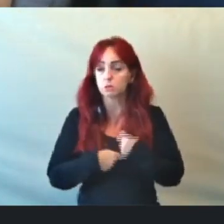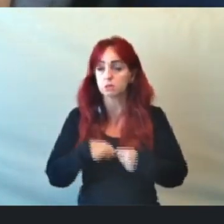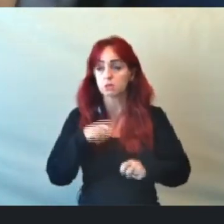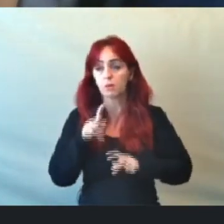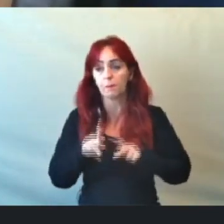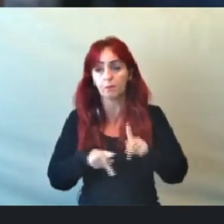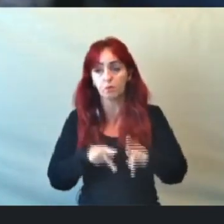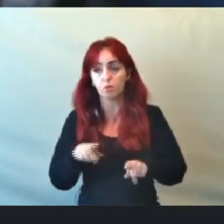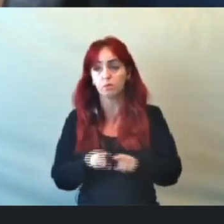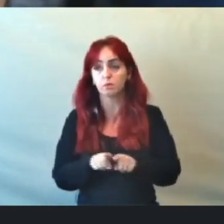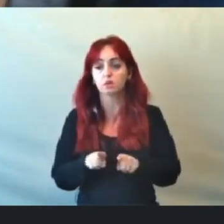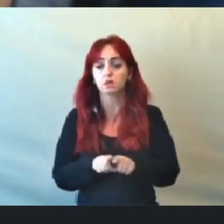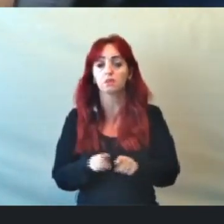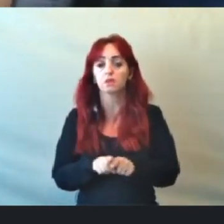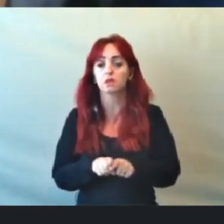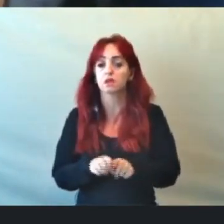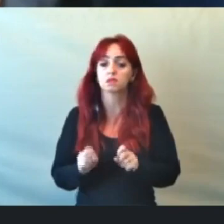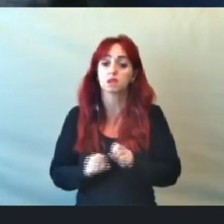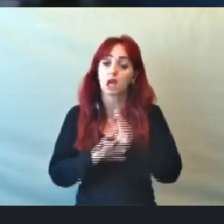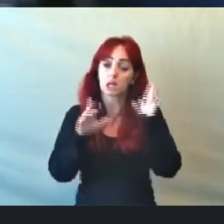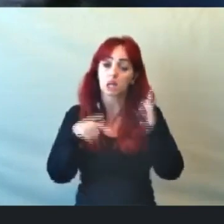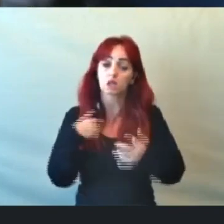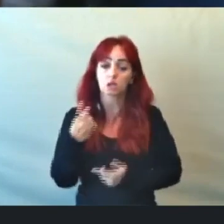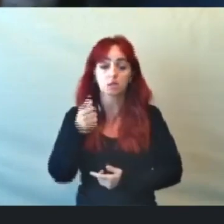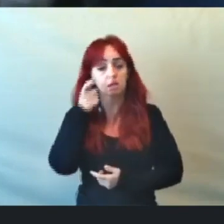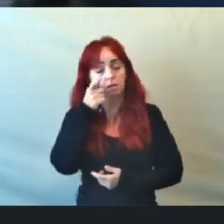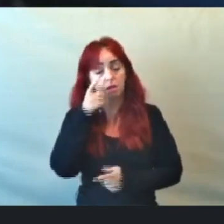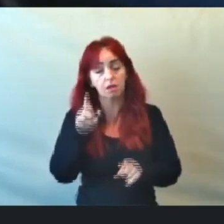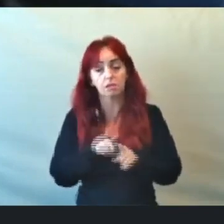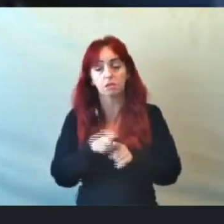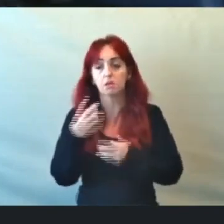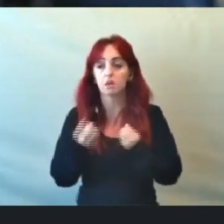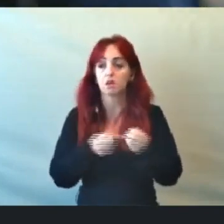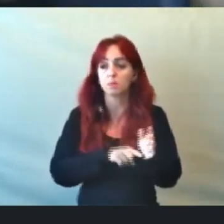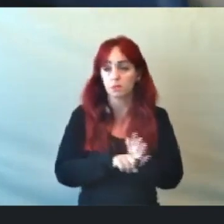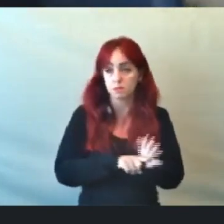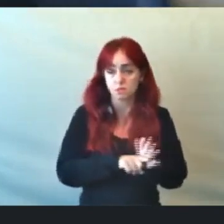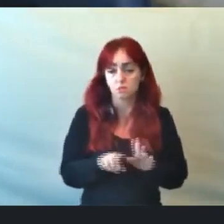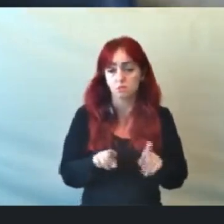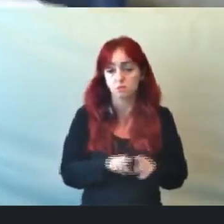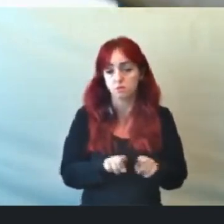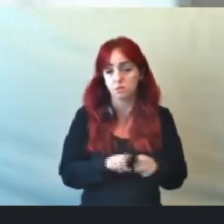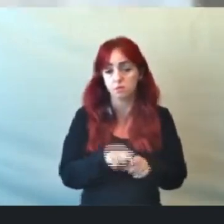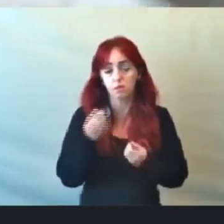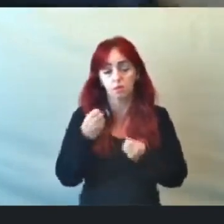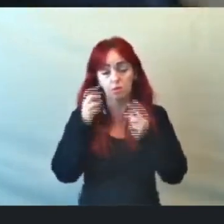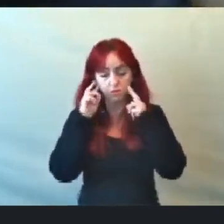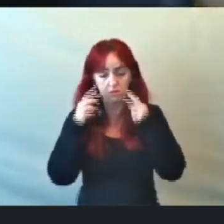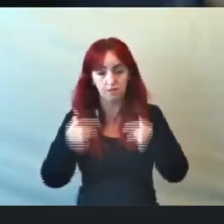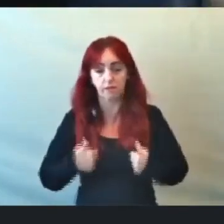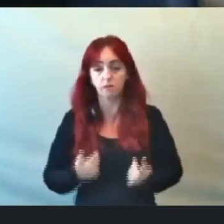do nosso interesse como pesquisadores também e como cidadãos. Muito obrigado.